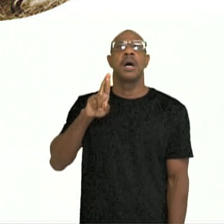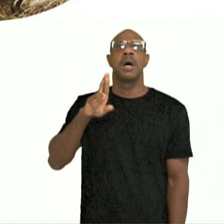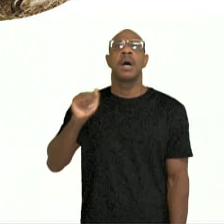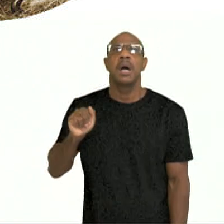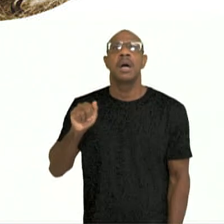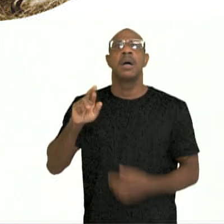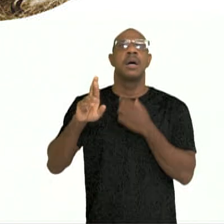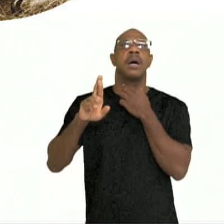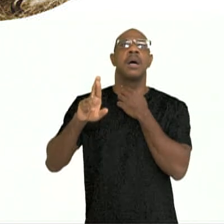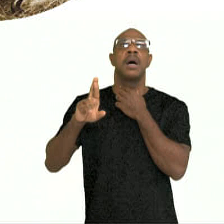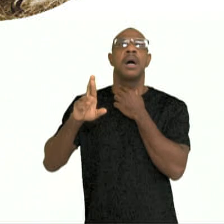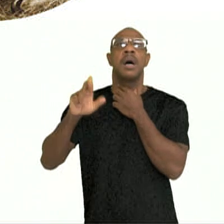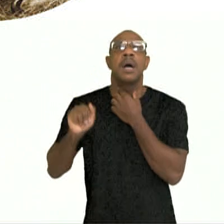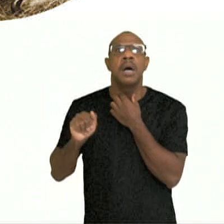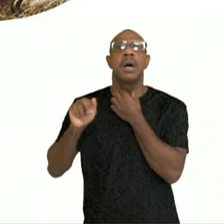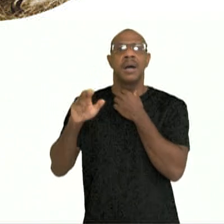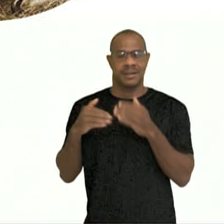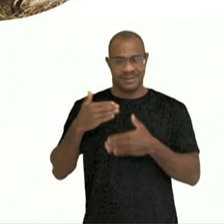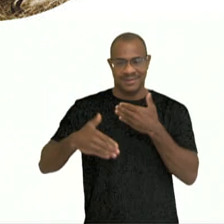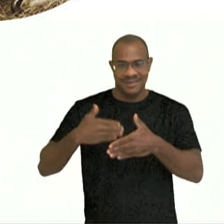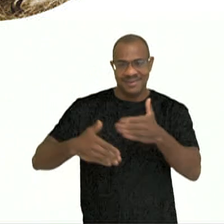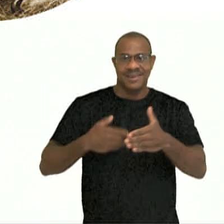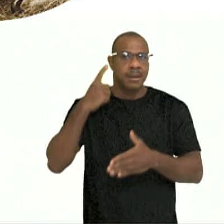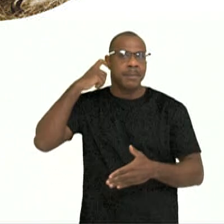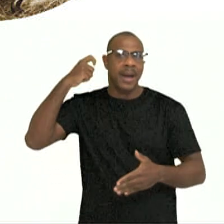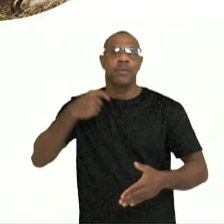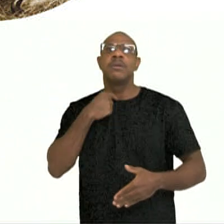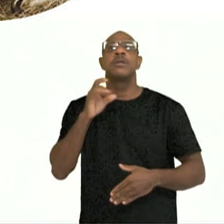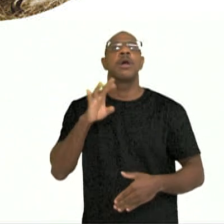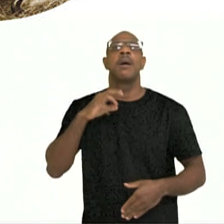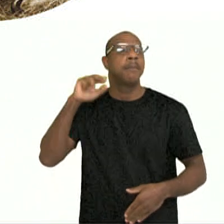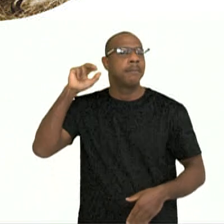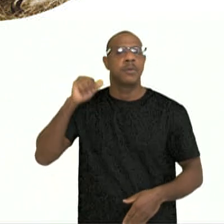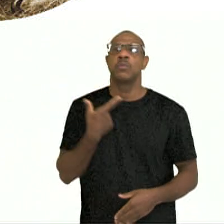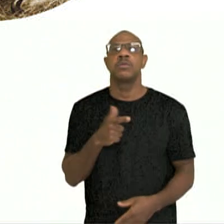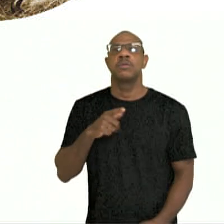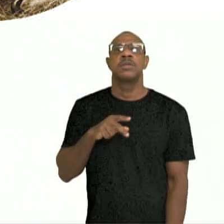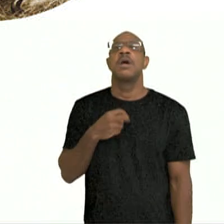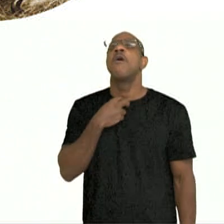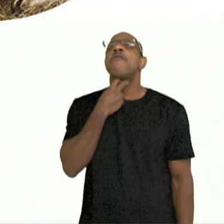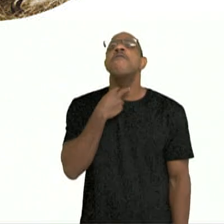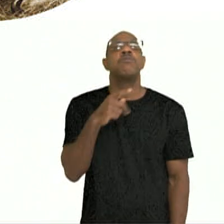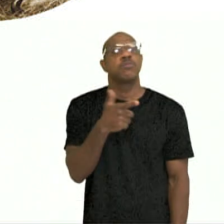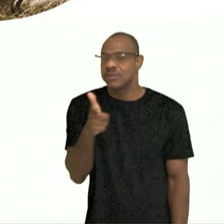Esse processo de iniciação da fala nos tempos primitivos também era